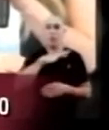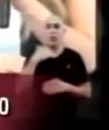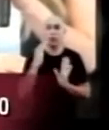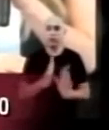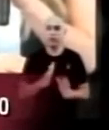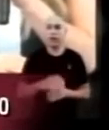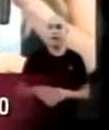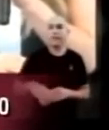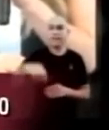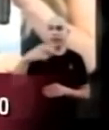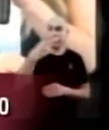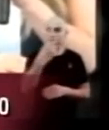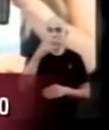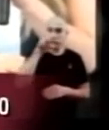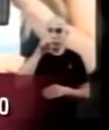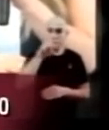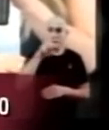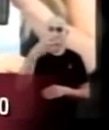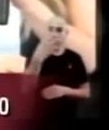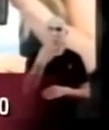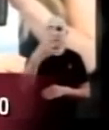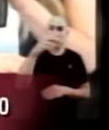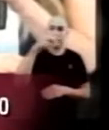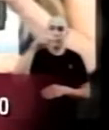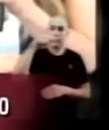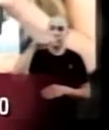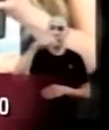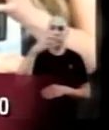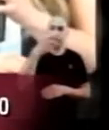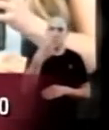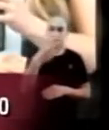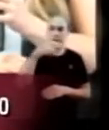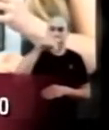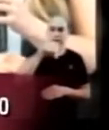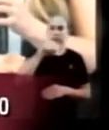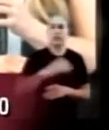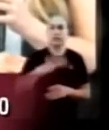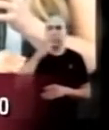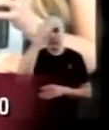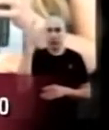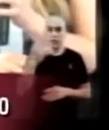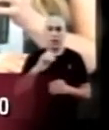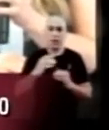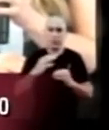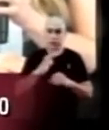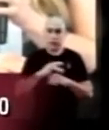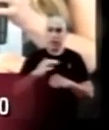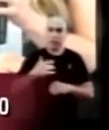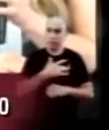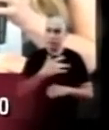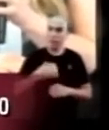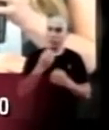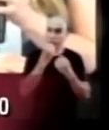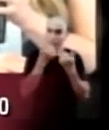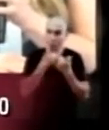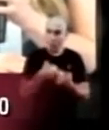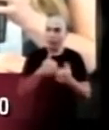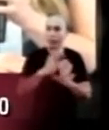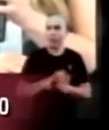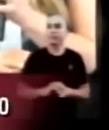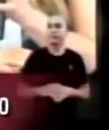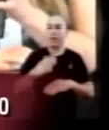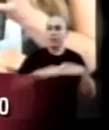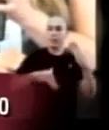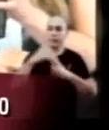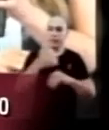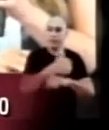24.437 pessoas, correspondendo a 94,1%. E profissionais da saúde, 2.612 profissionais de